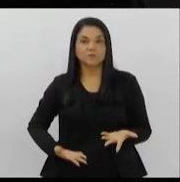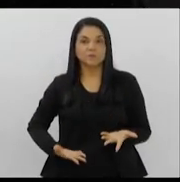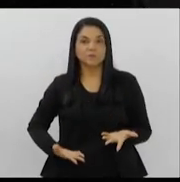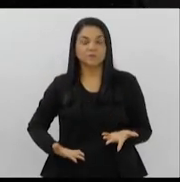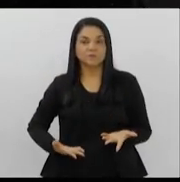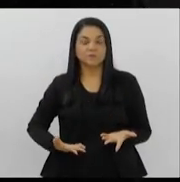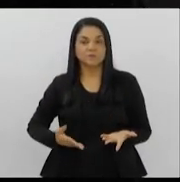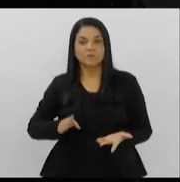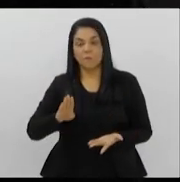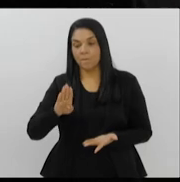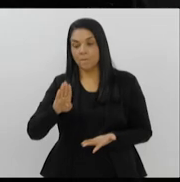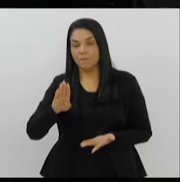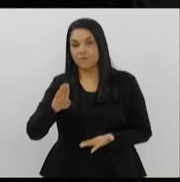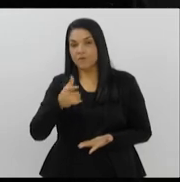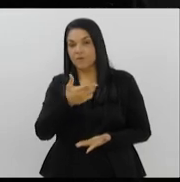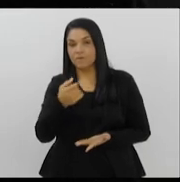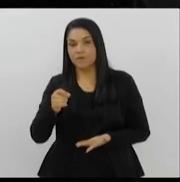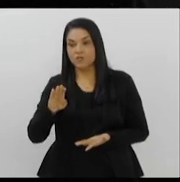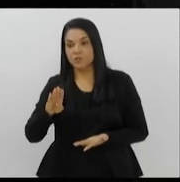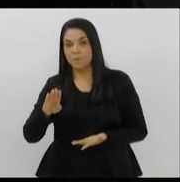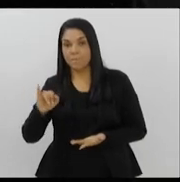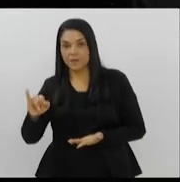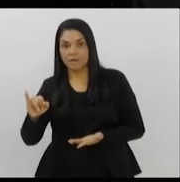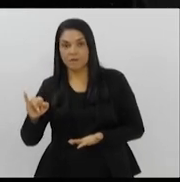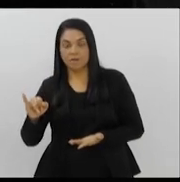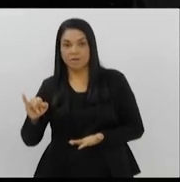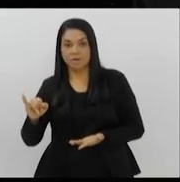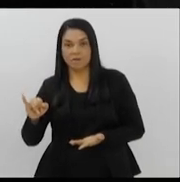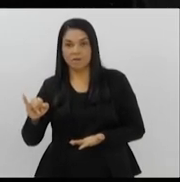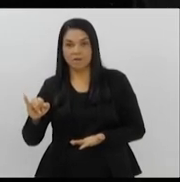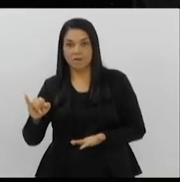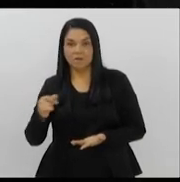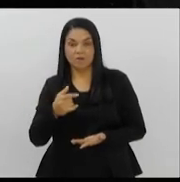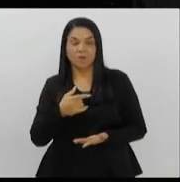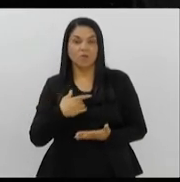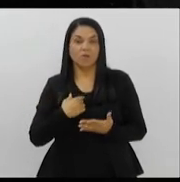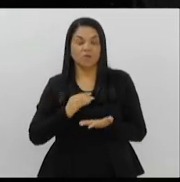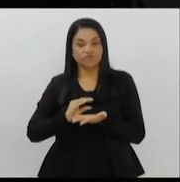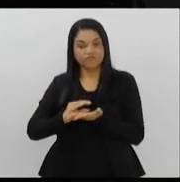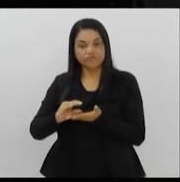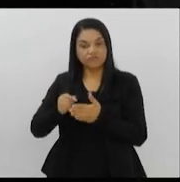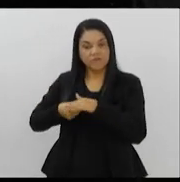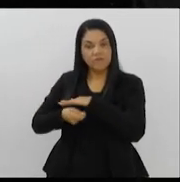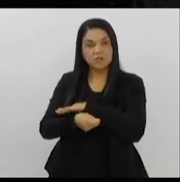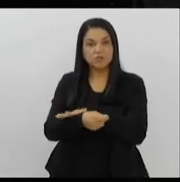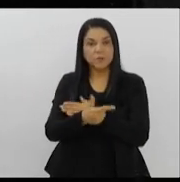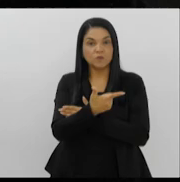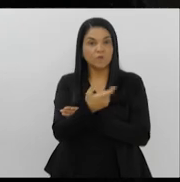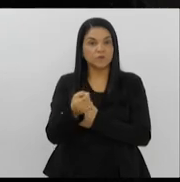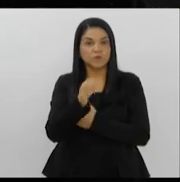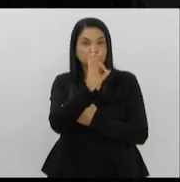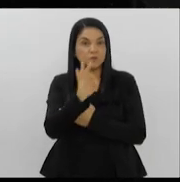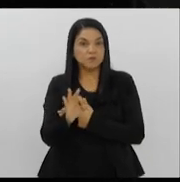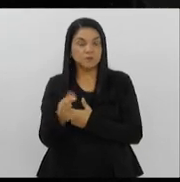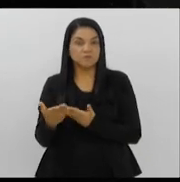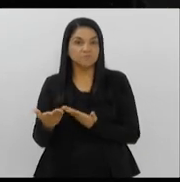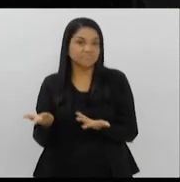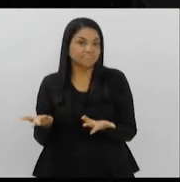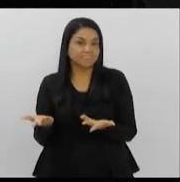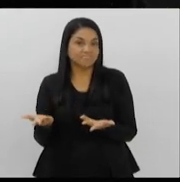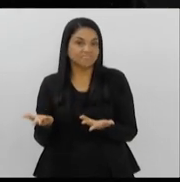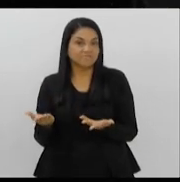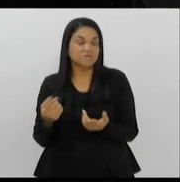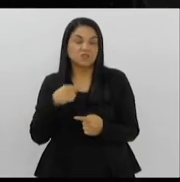O investimento nunca passa de 5%, então você pode rever o investimento inteirinho. Então, para